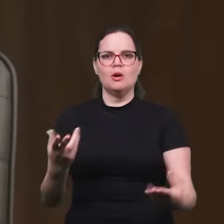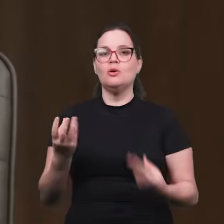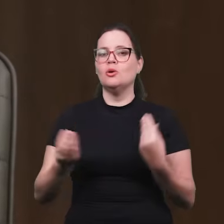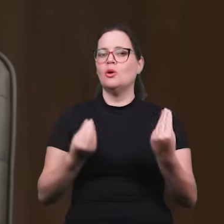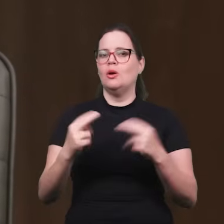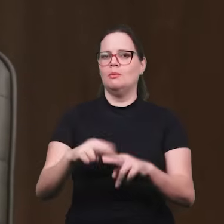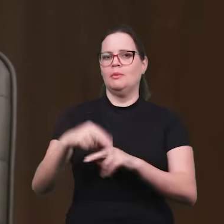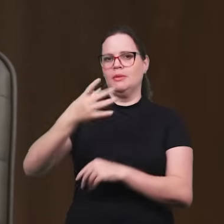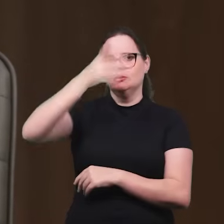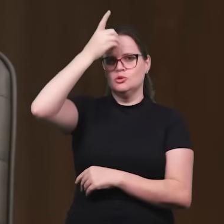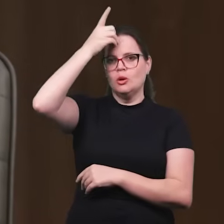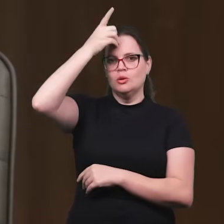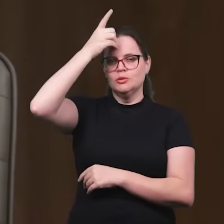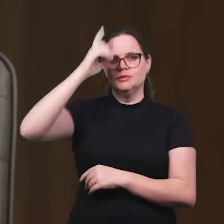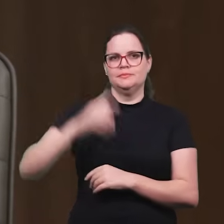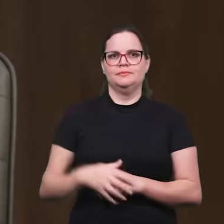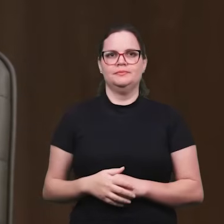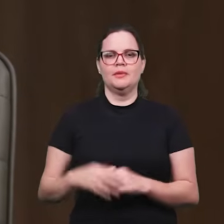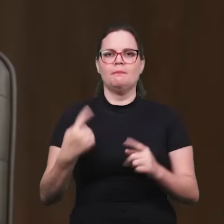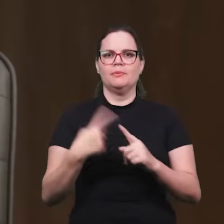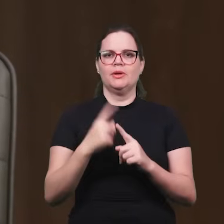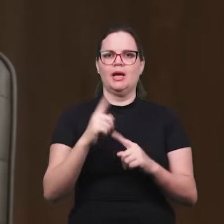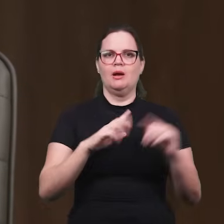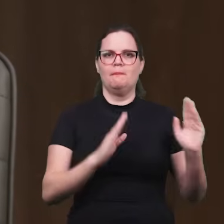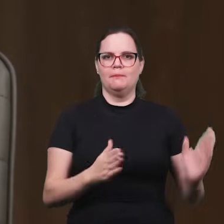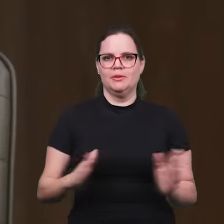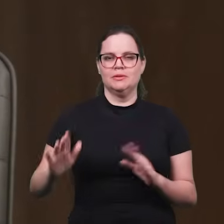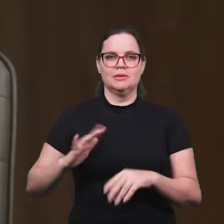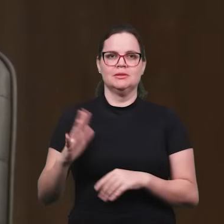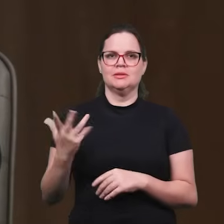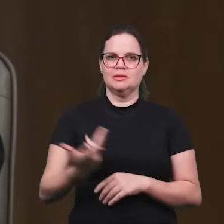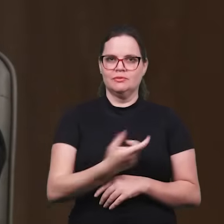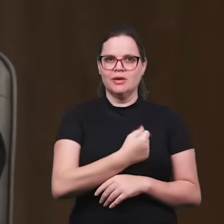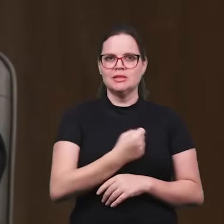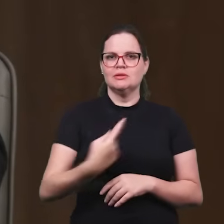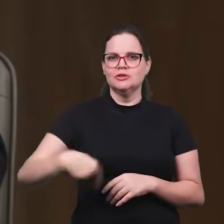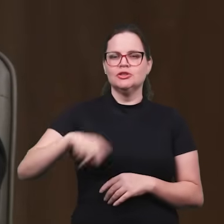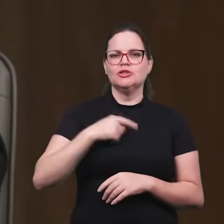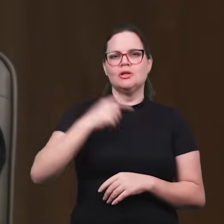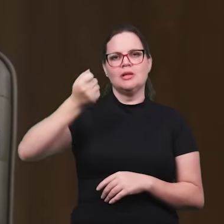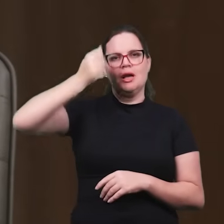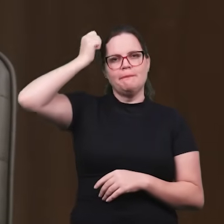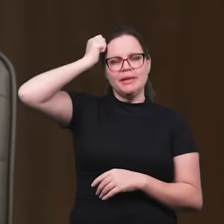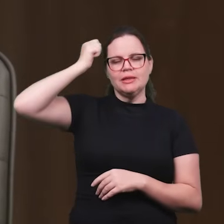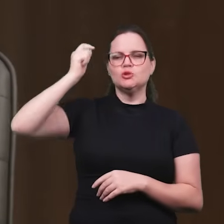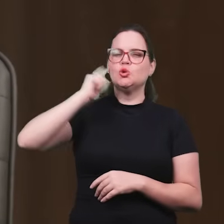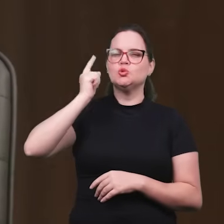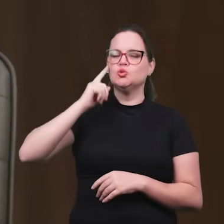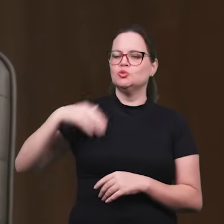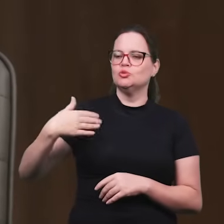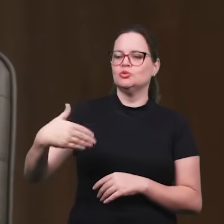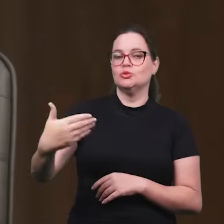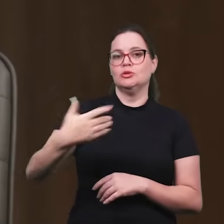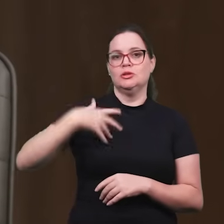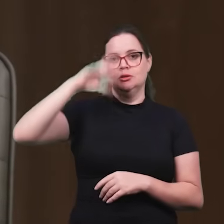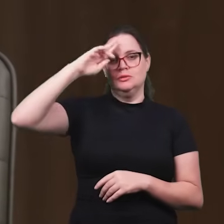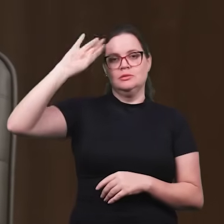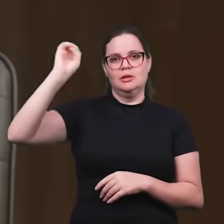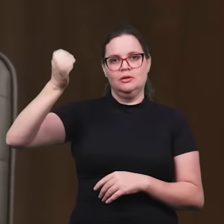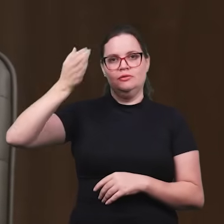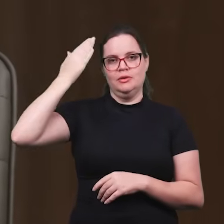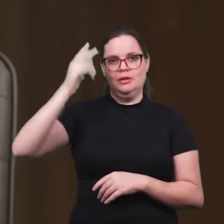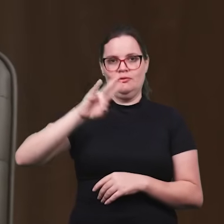Então, é aquilo que você falou, né, Evelina? É o processo da salvação em que nós arrependemos, cada dia o Senhor se